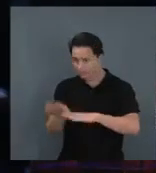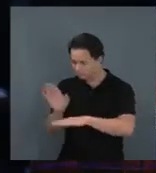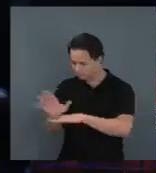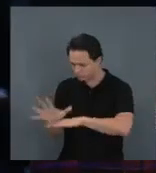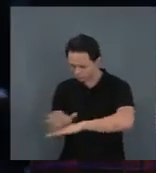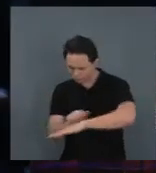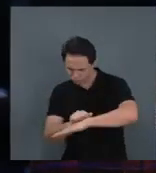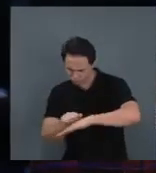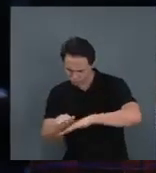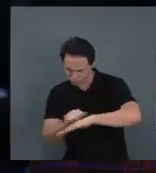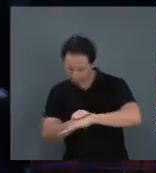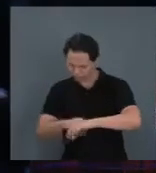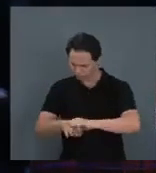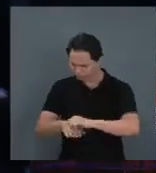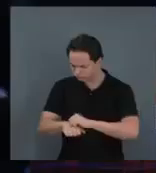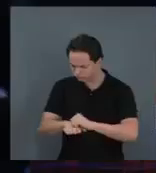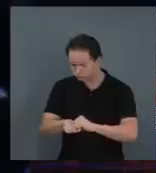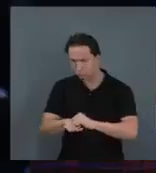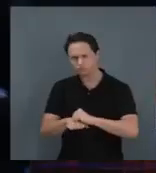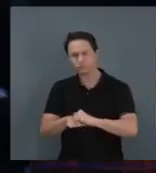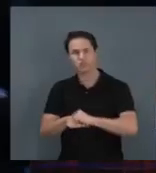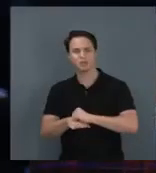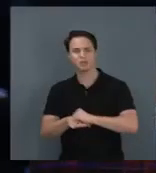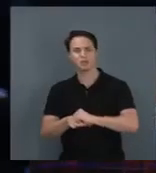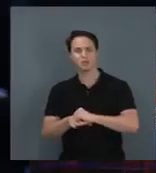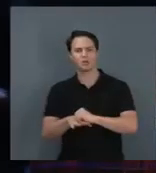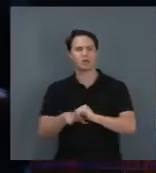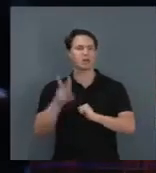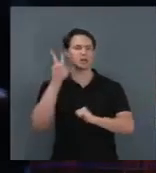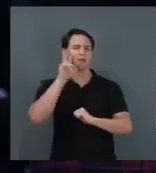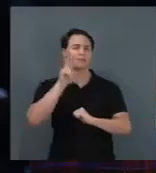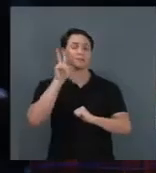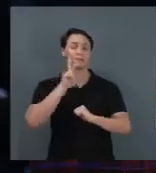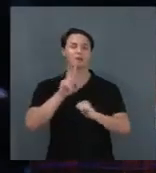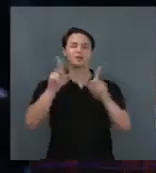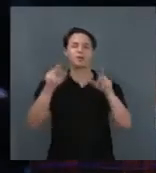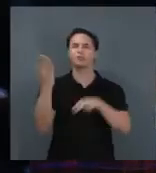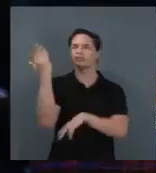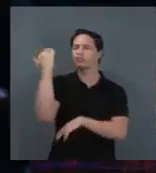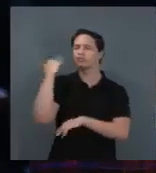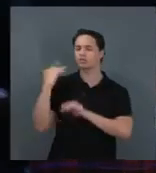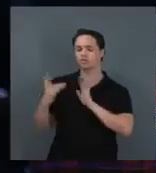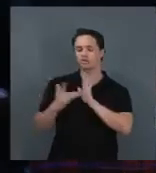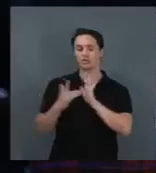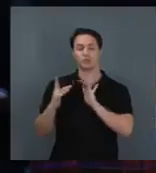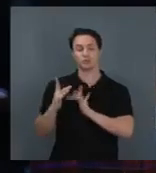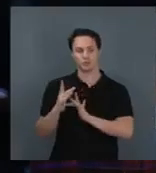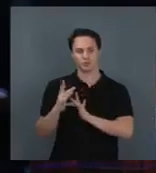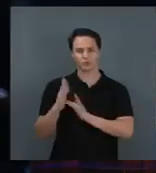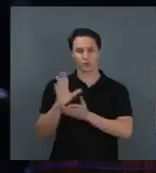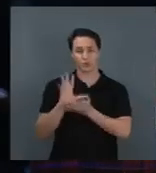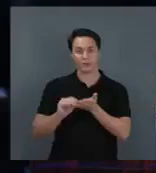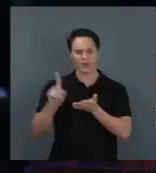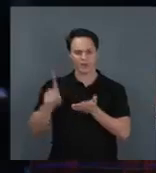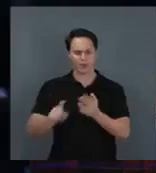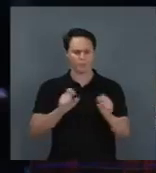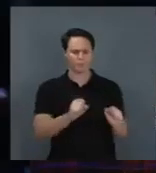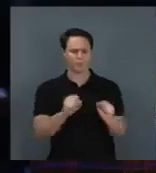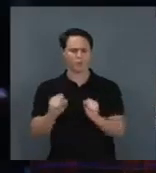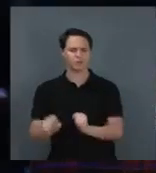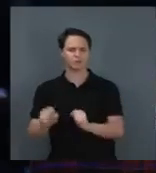crianças, idosos, lembrando ao mundo o poder